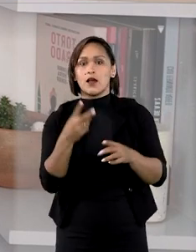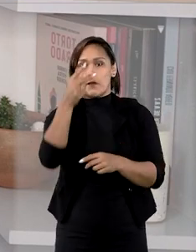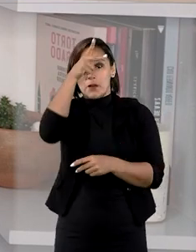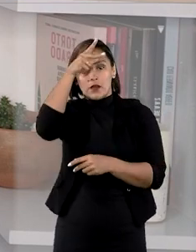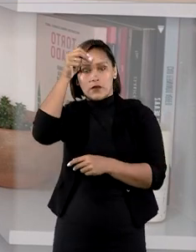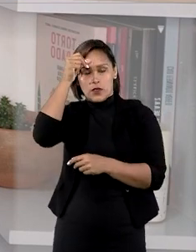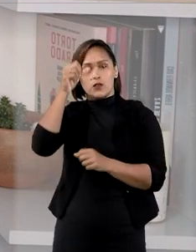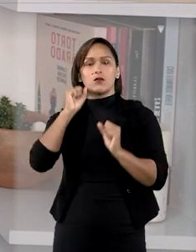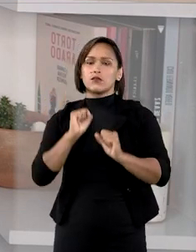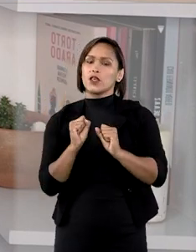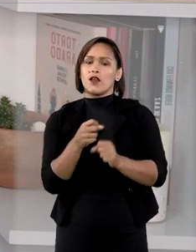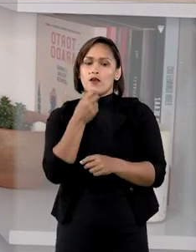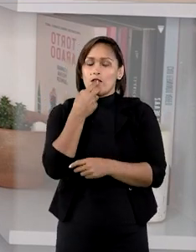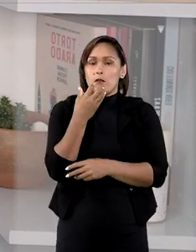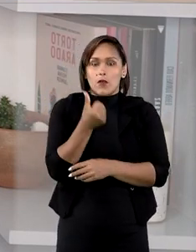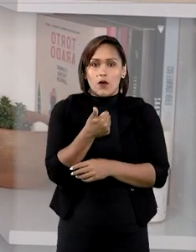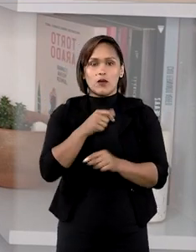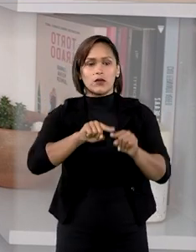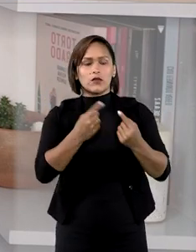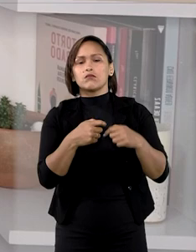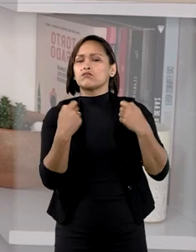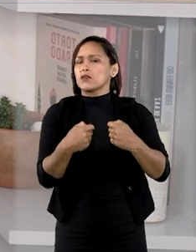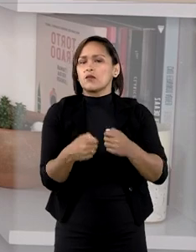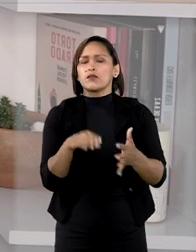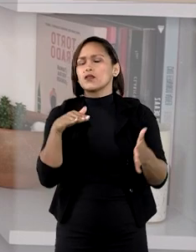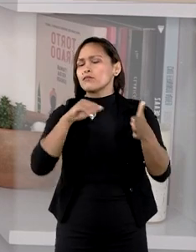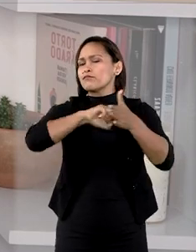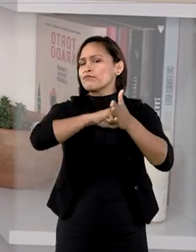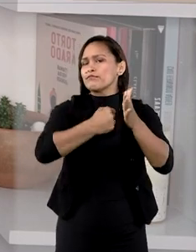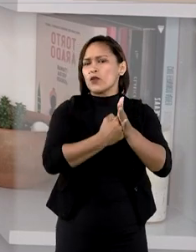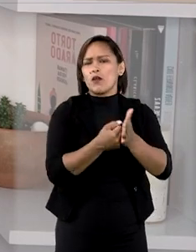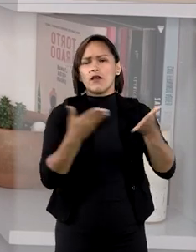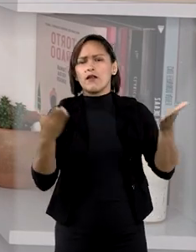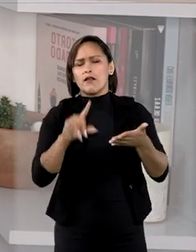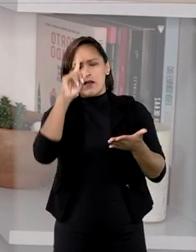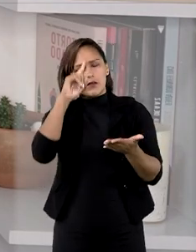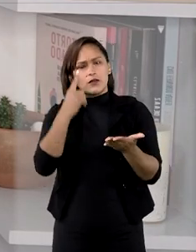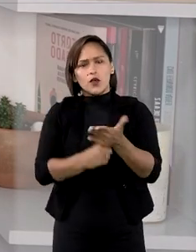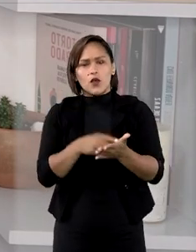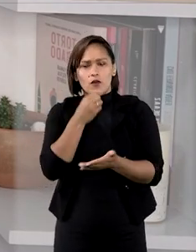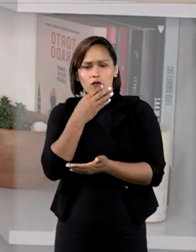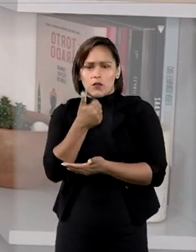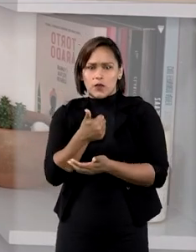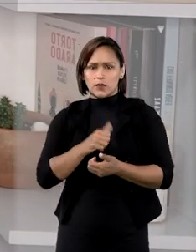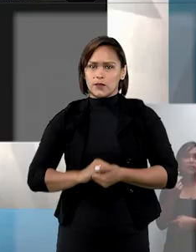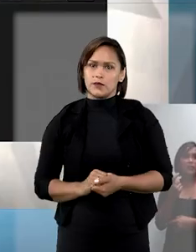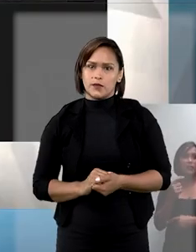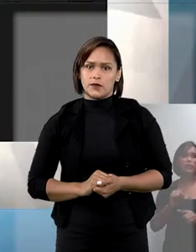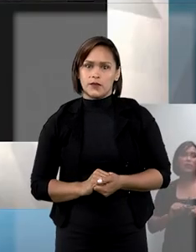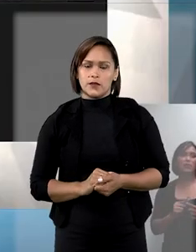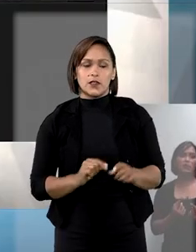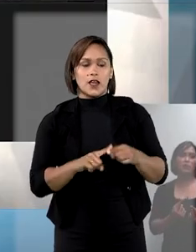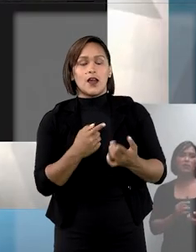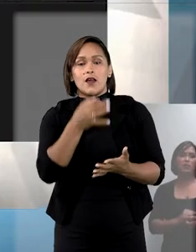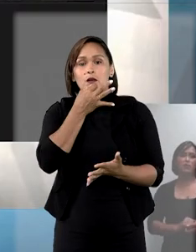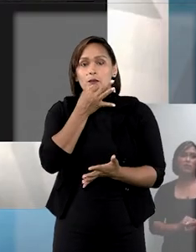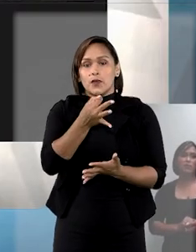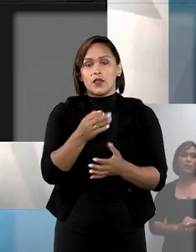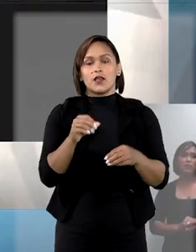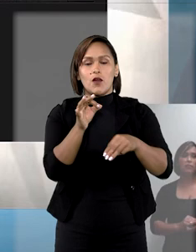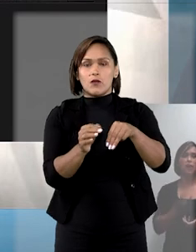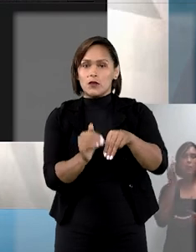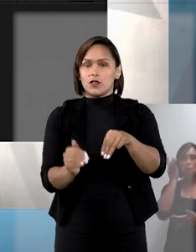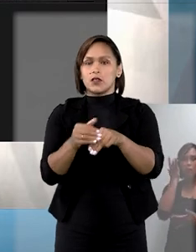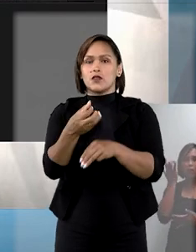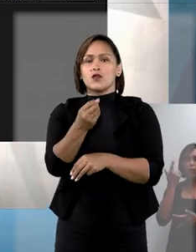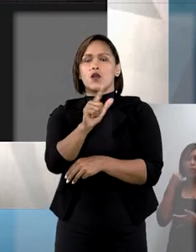pela prefeitura surtiram resultados e demonstraram que a decisão, até agora, se mostrou acertada. A sugestão partiu do ministro